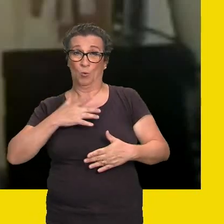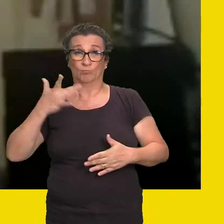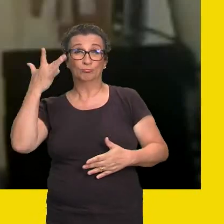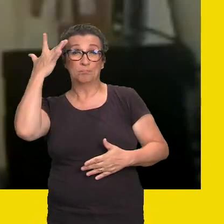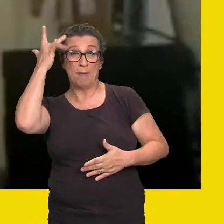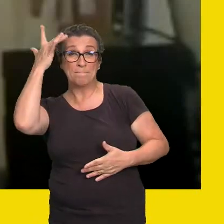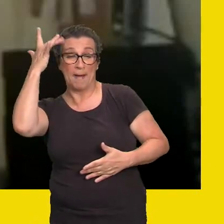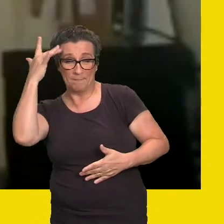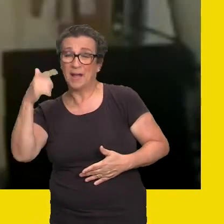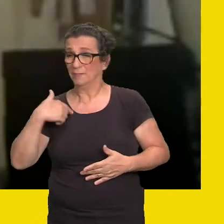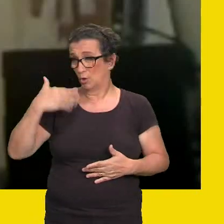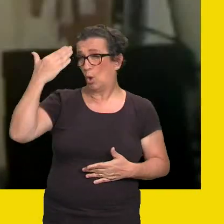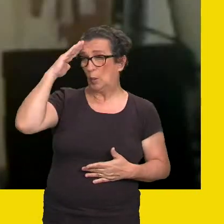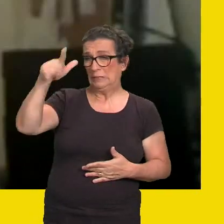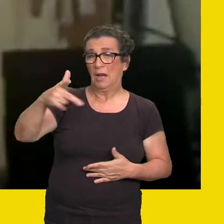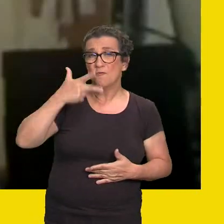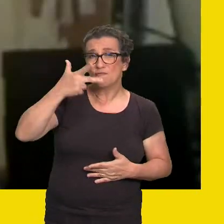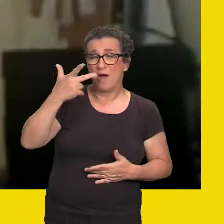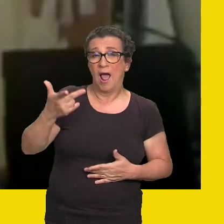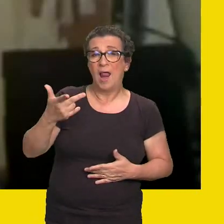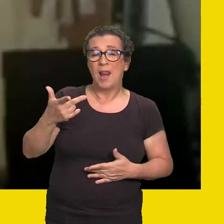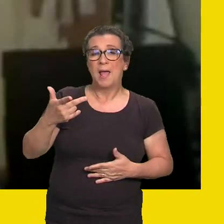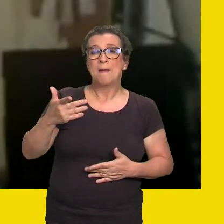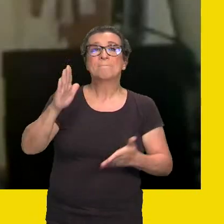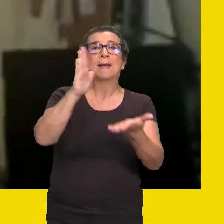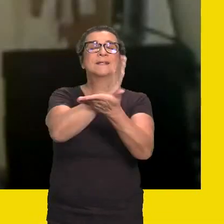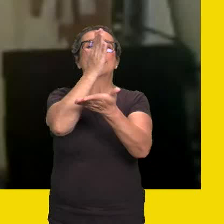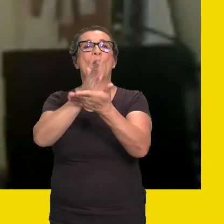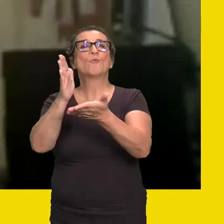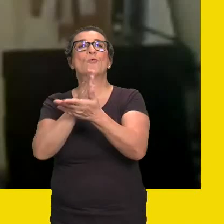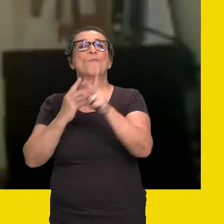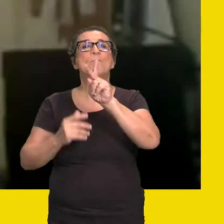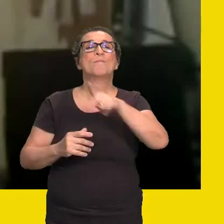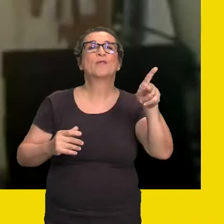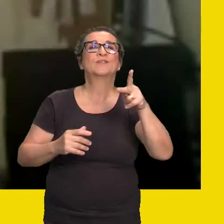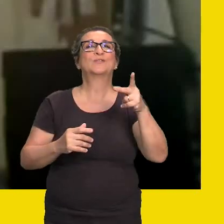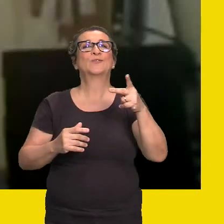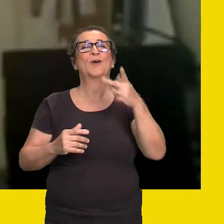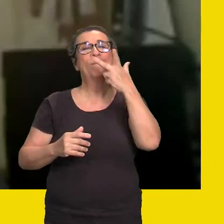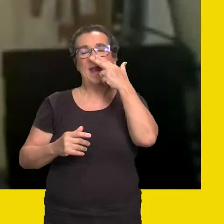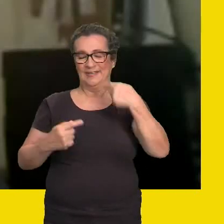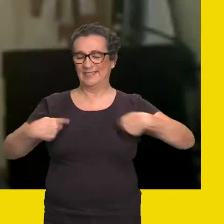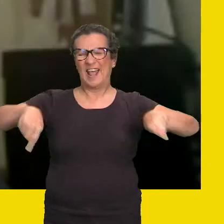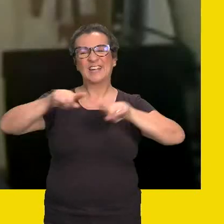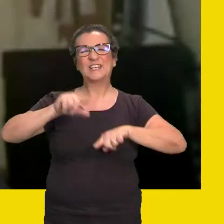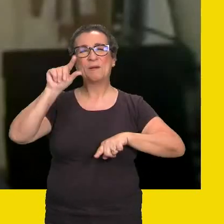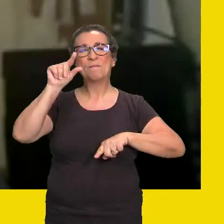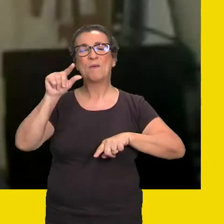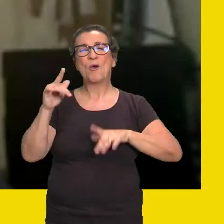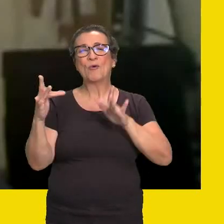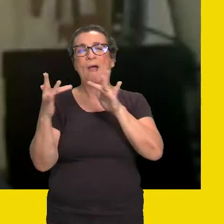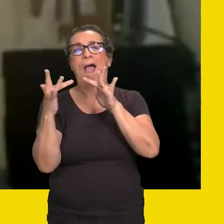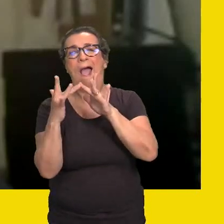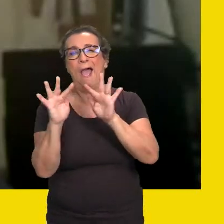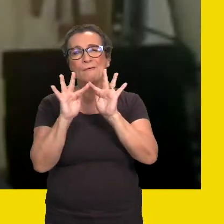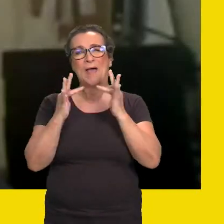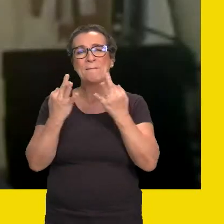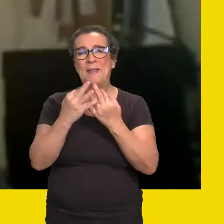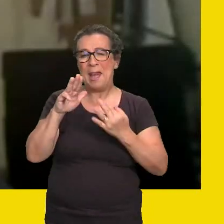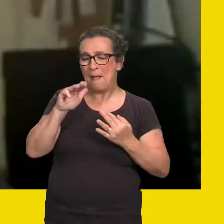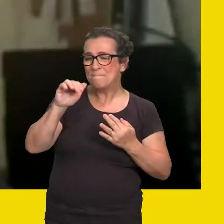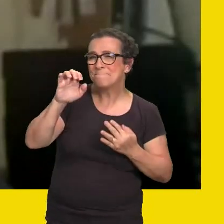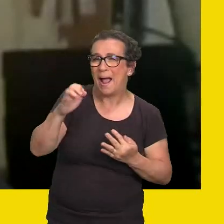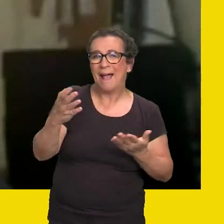ele fala, eu entendo muitas coisas. Porque a gente, professor, ele passa a ser um pouquinho mãe, um pouquinho psicólogo. Então, assim,